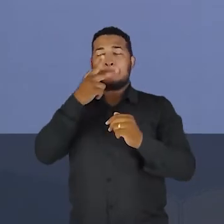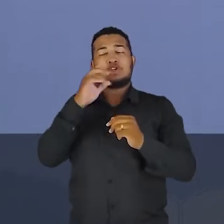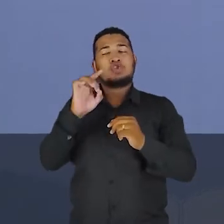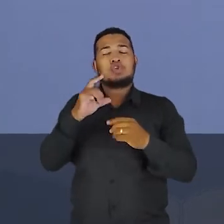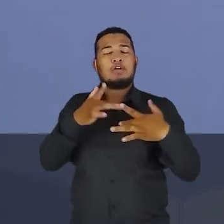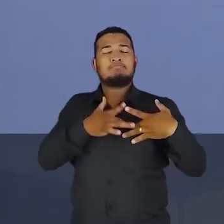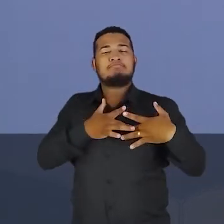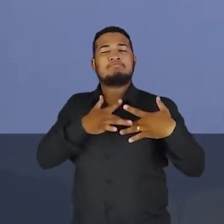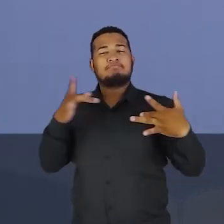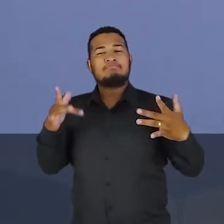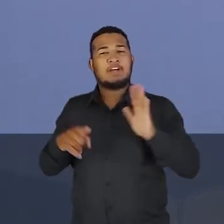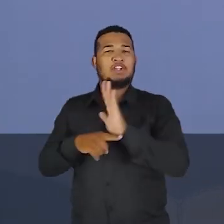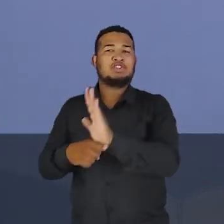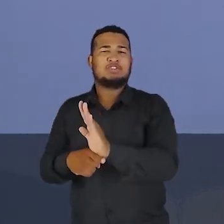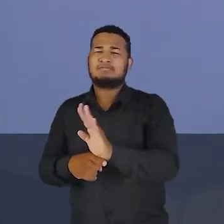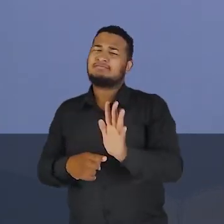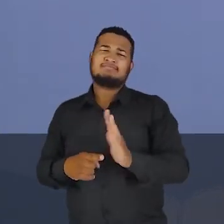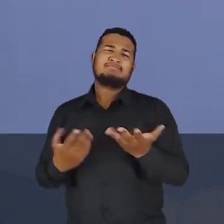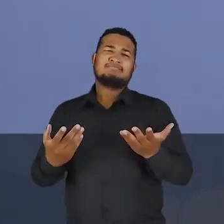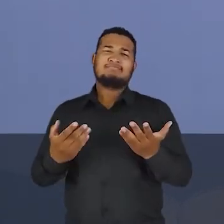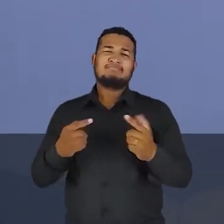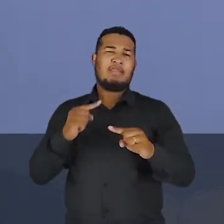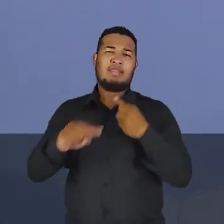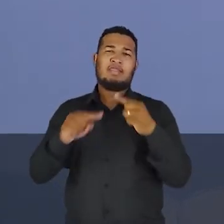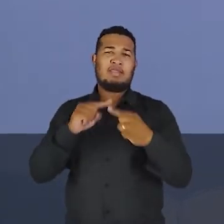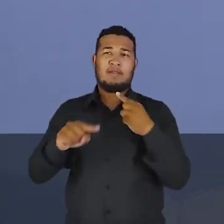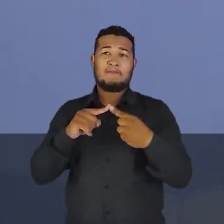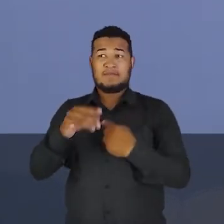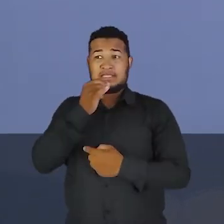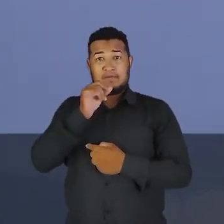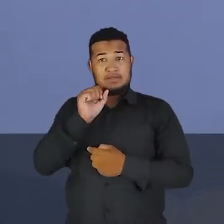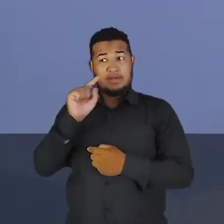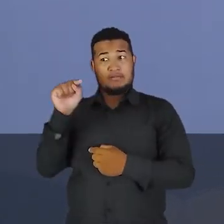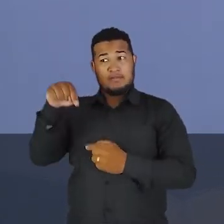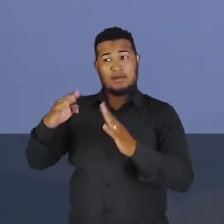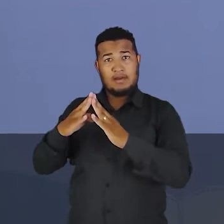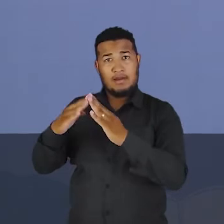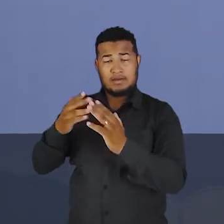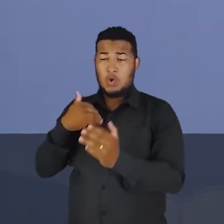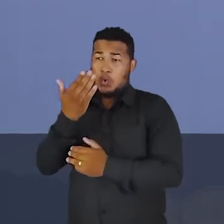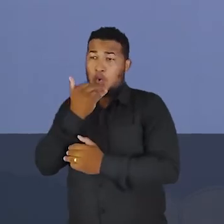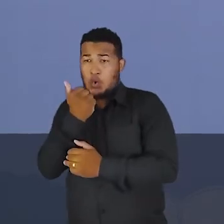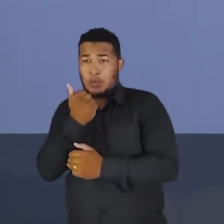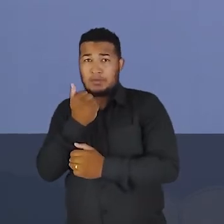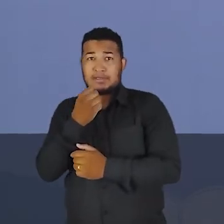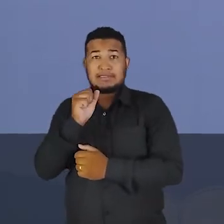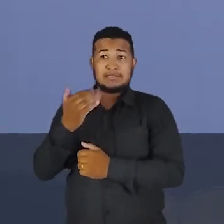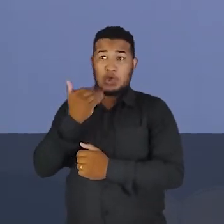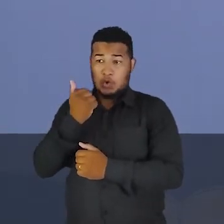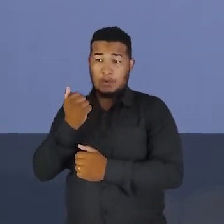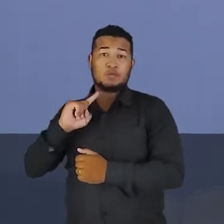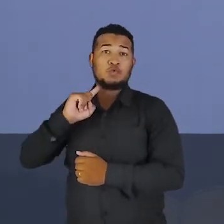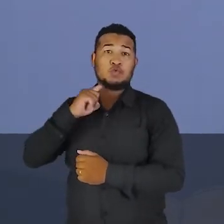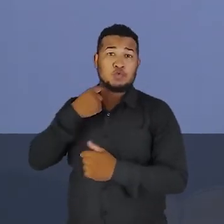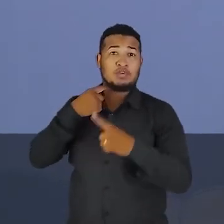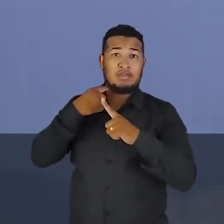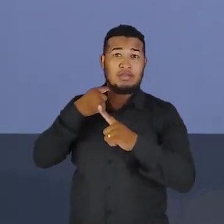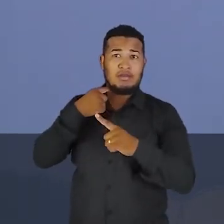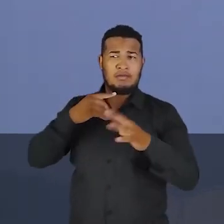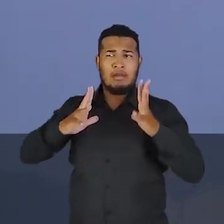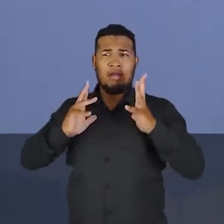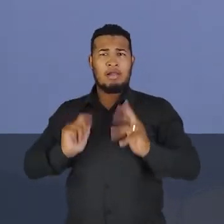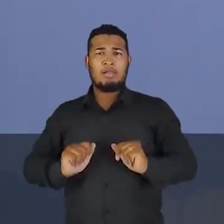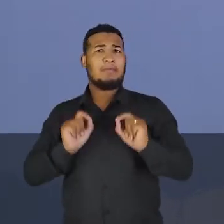favor. Não é favor. Afinal de contas, se você come na casa, você suja, portanto, deve-se limpar. Quem vai limpar?